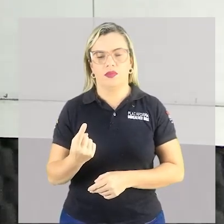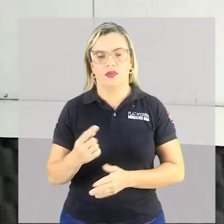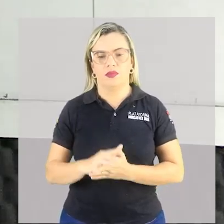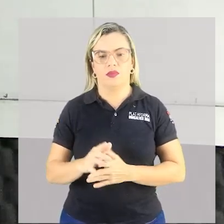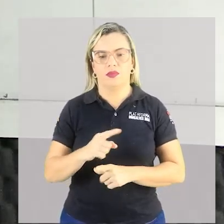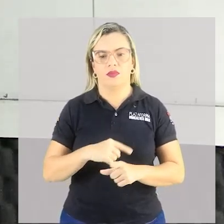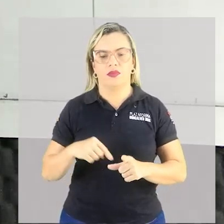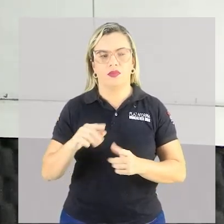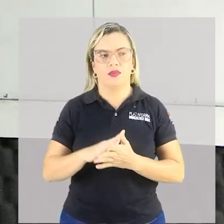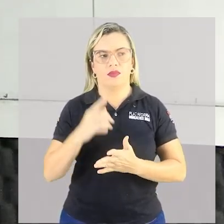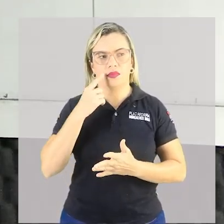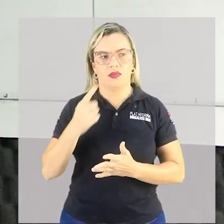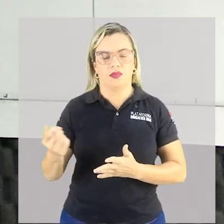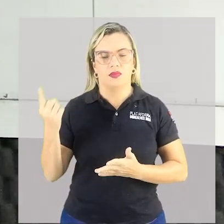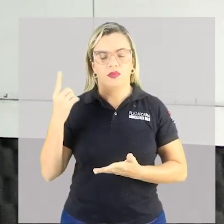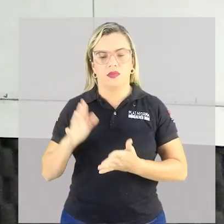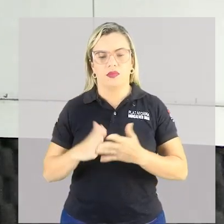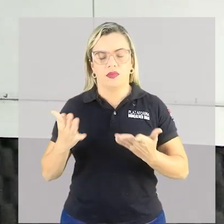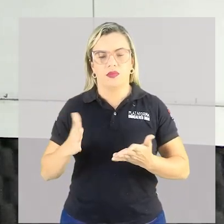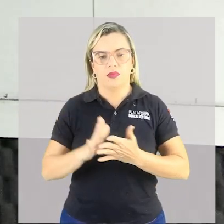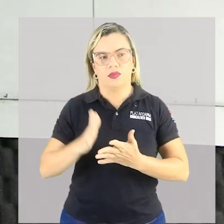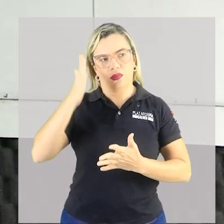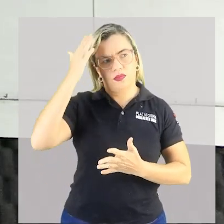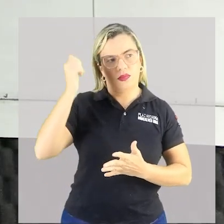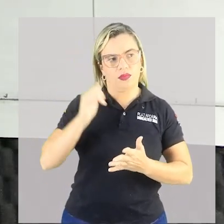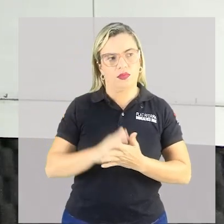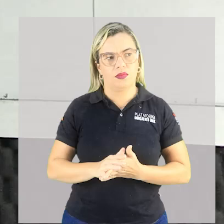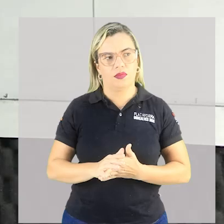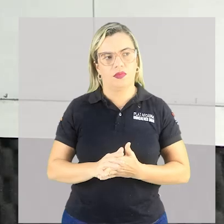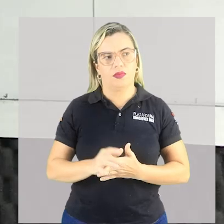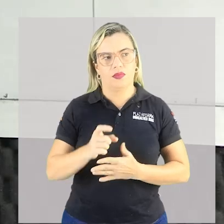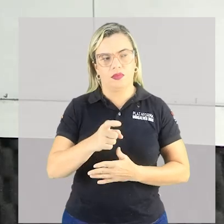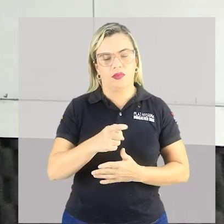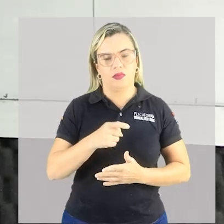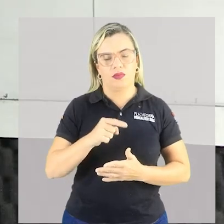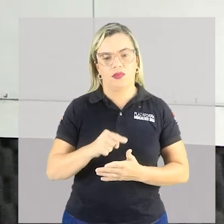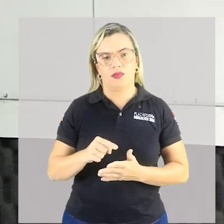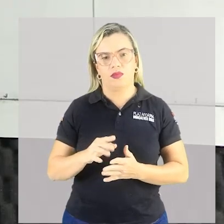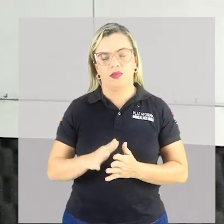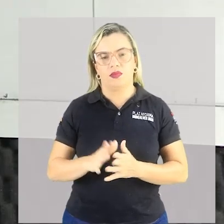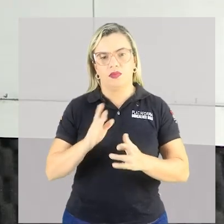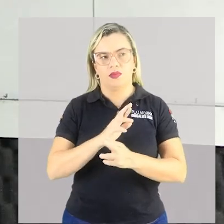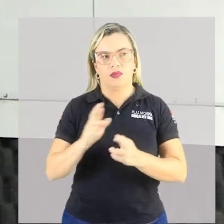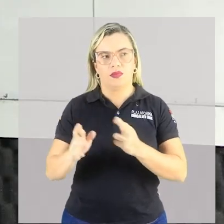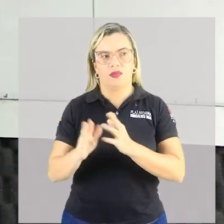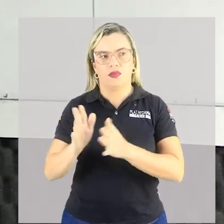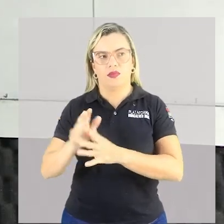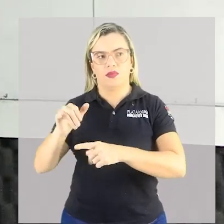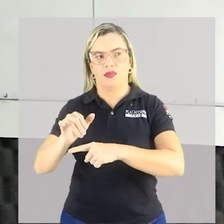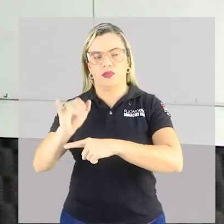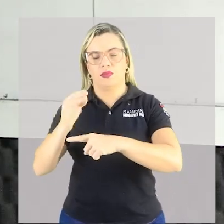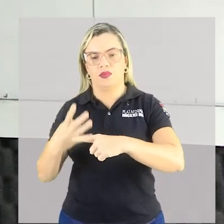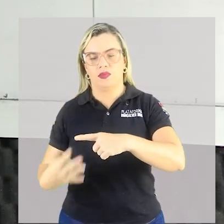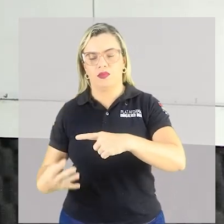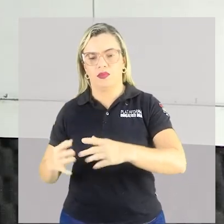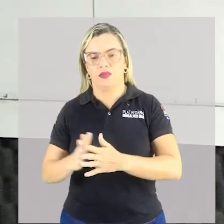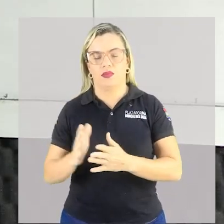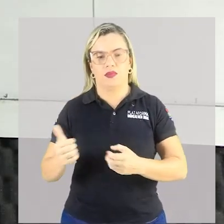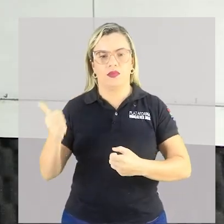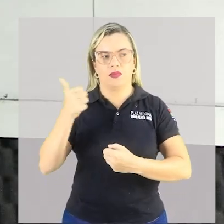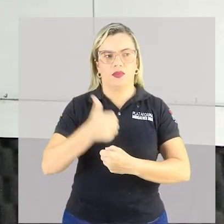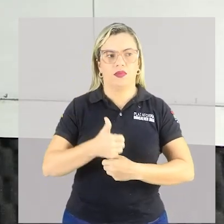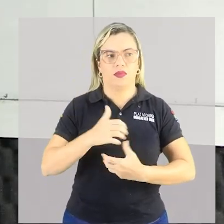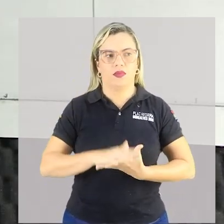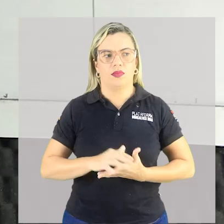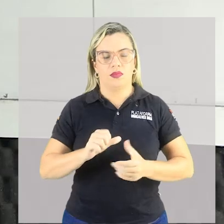variável, tá? Olha só, eu sei que esse tempo X corresponde a quem? A Y sobre 4, não é verdade? Então eu vou